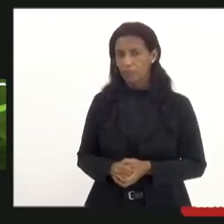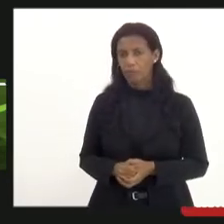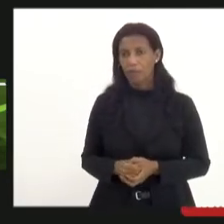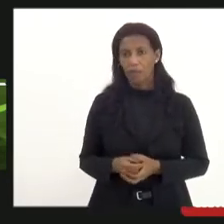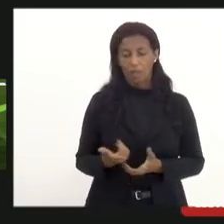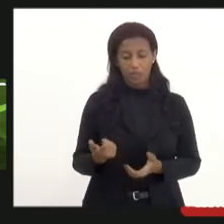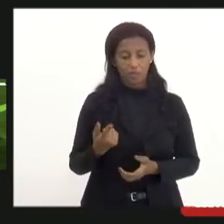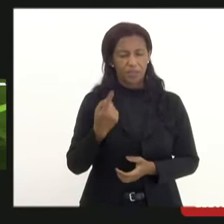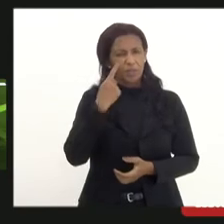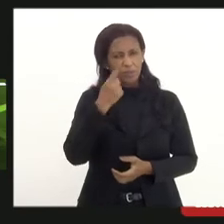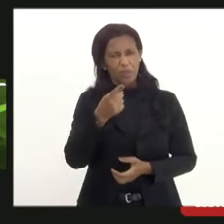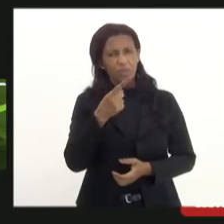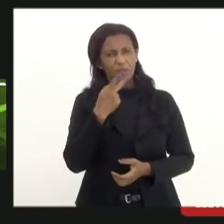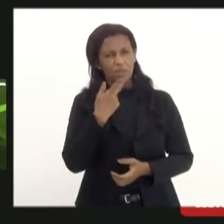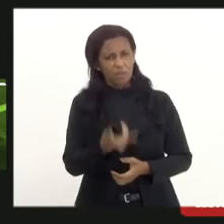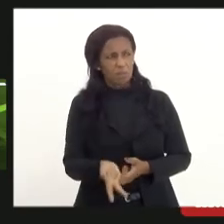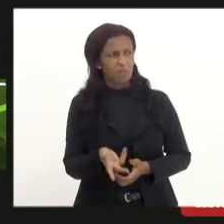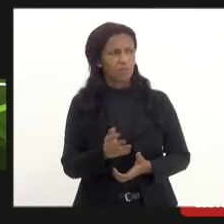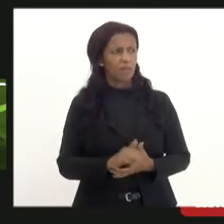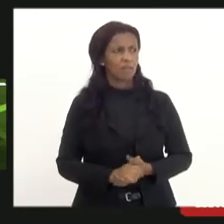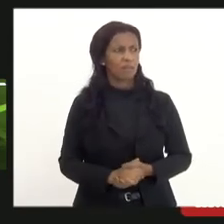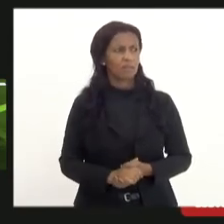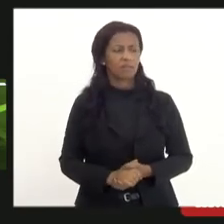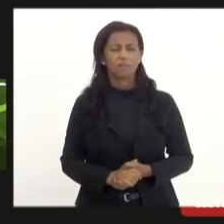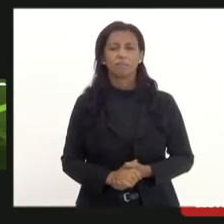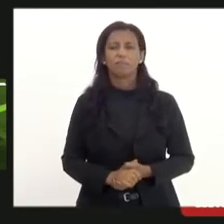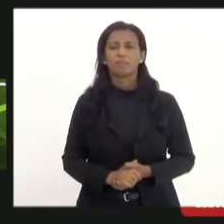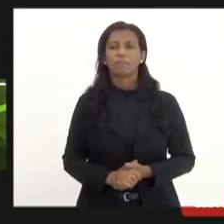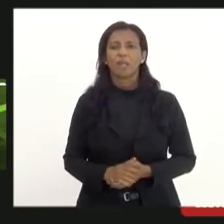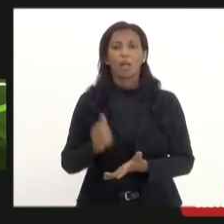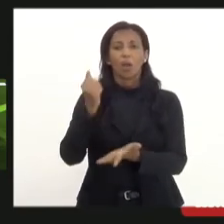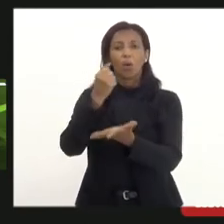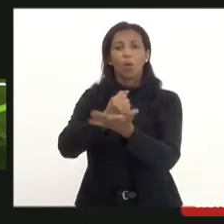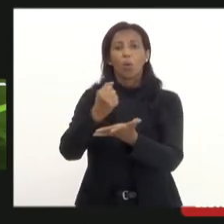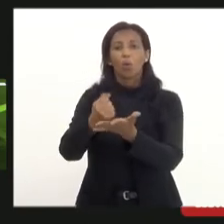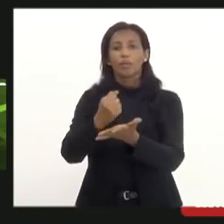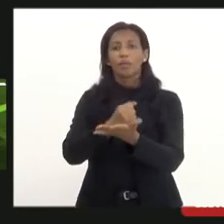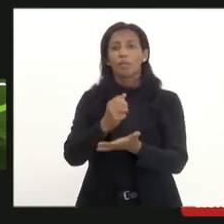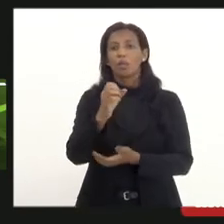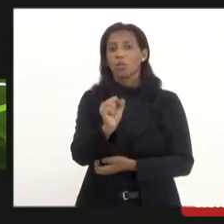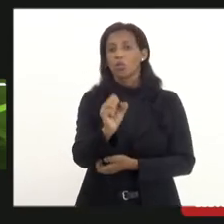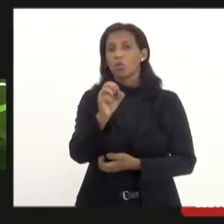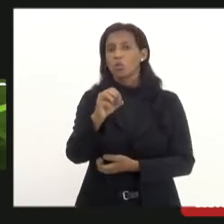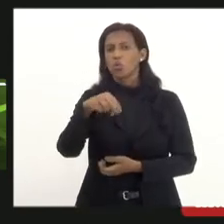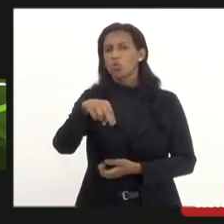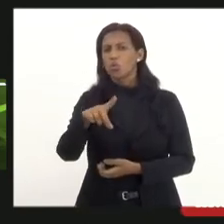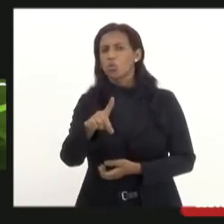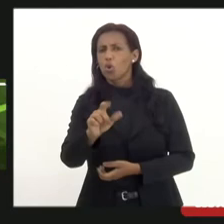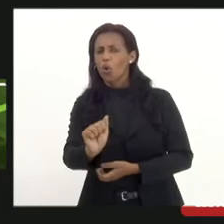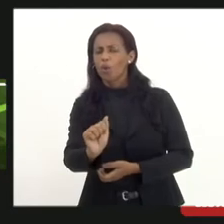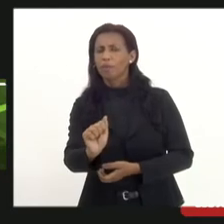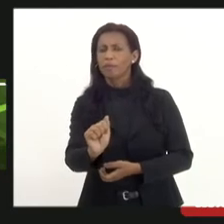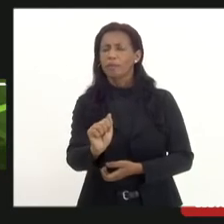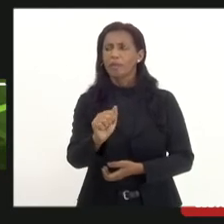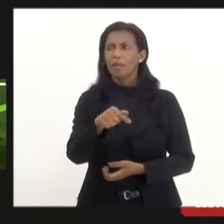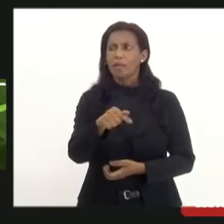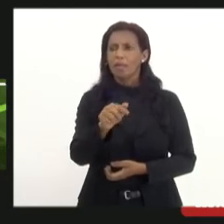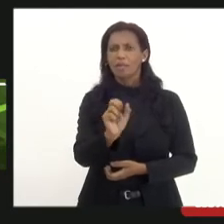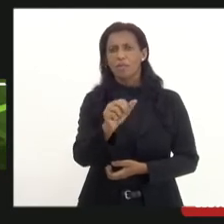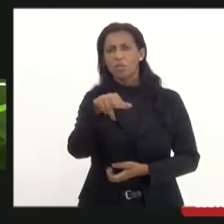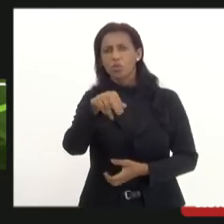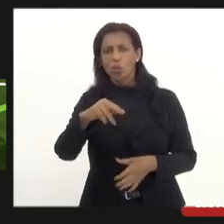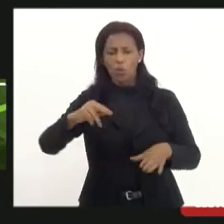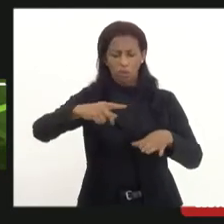viu também você mencionar a questão da contratação da sonda, mas essa sonda ela foi